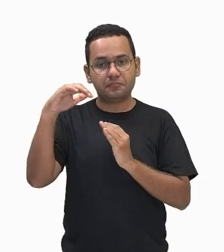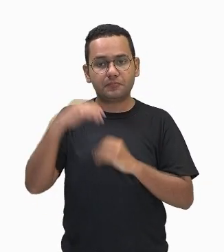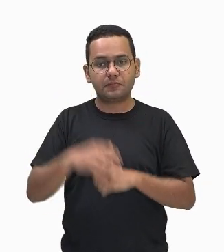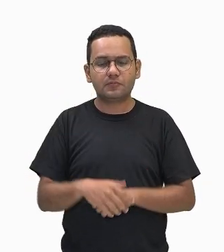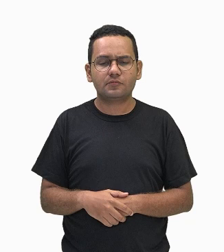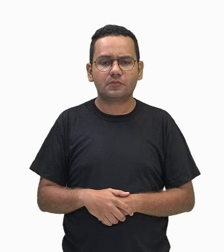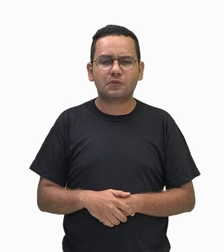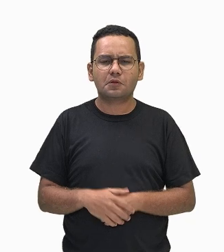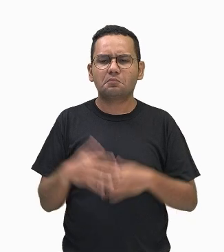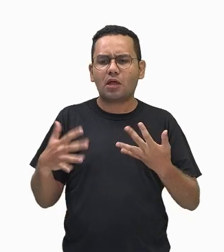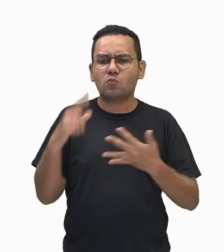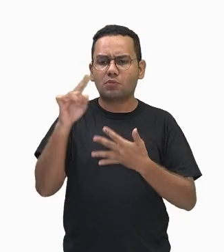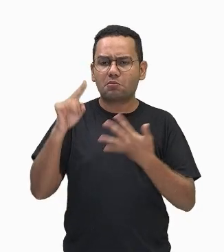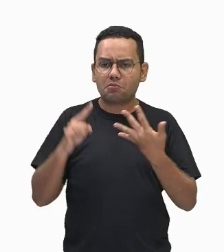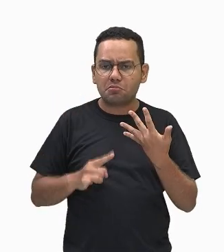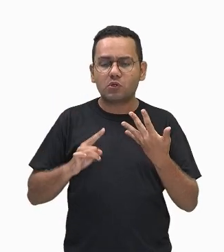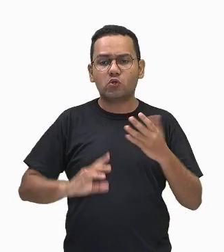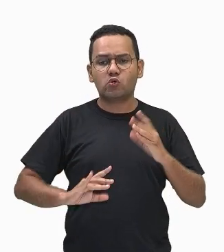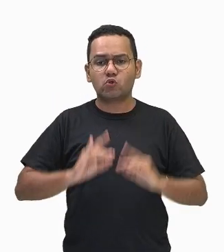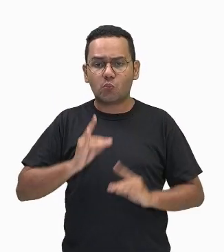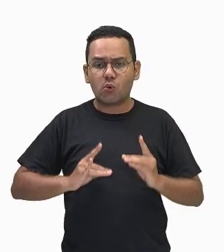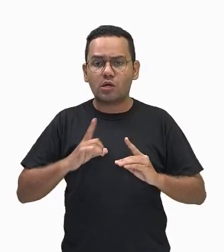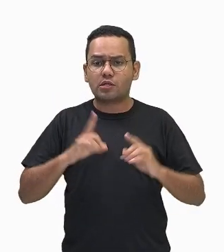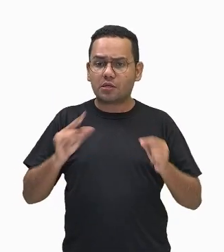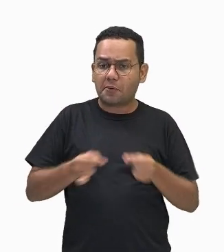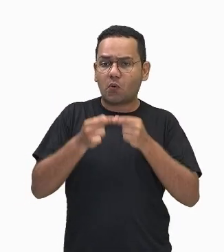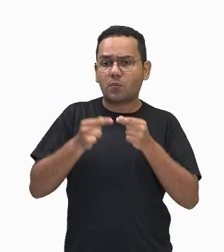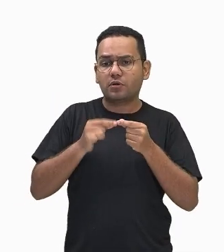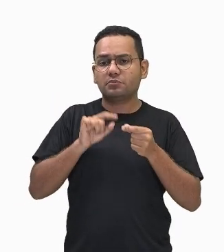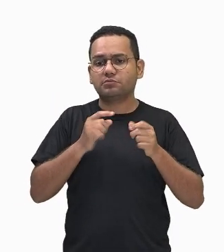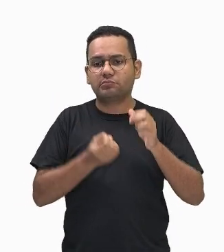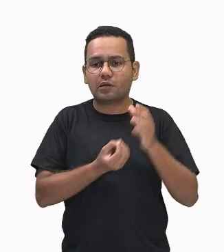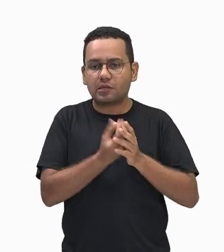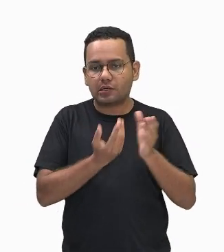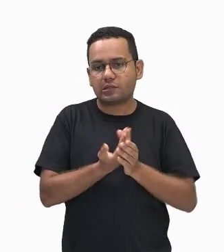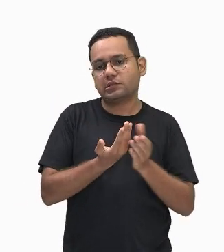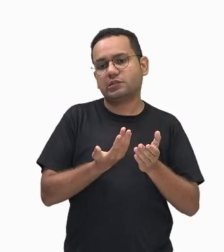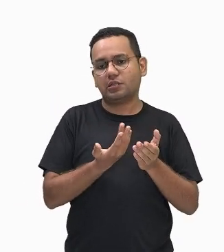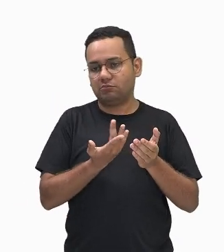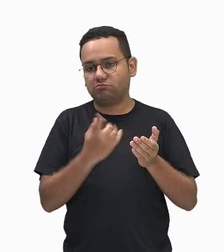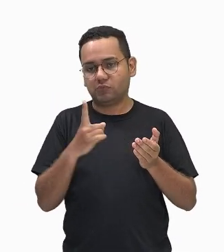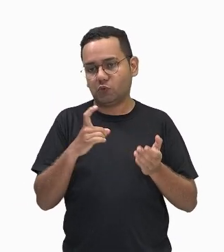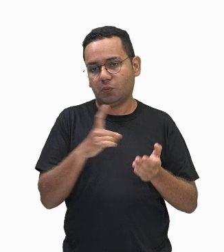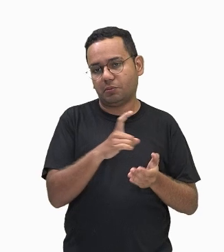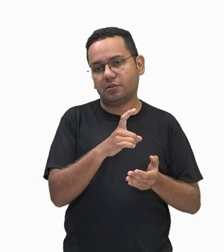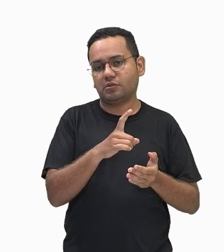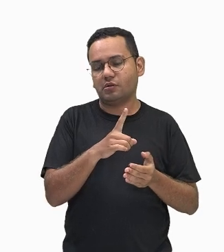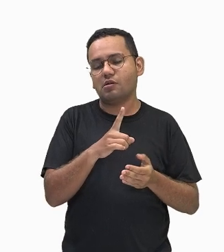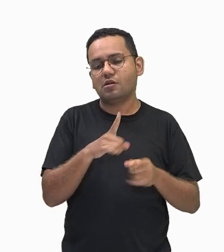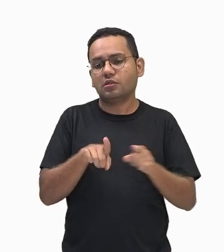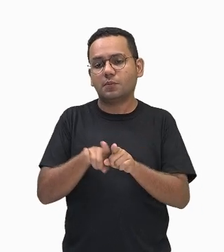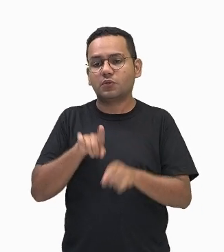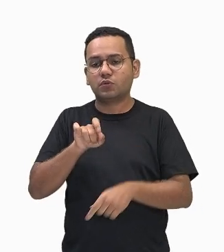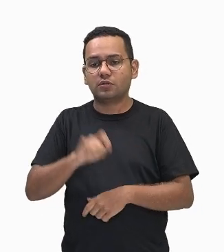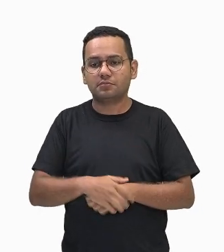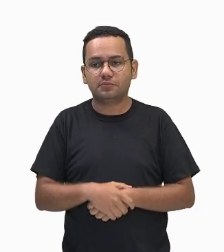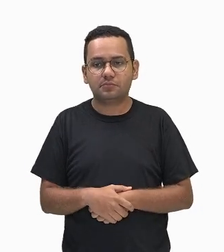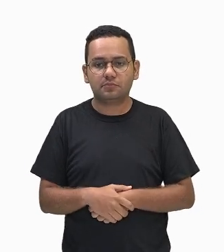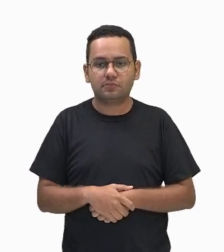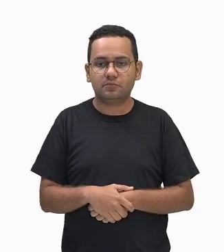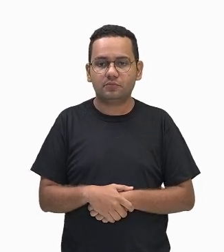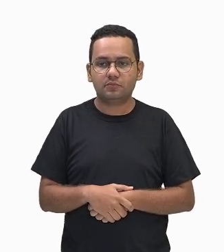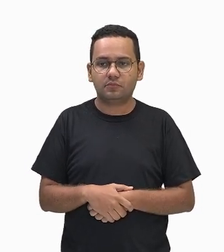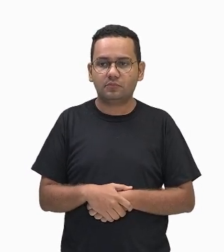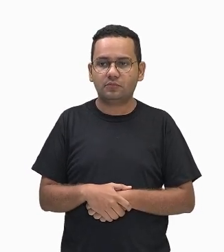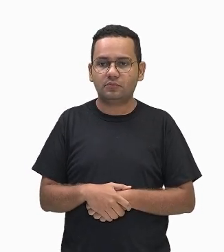estão relacionados com esse processo, tanto de produção dos espermatozoides, mas também com a